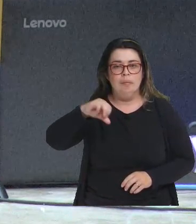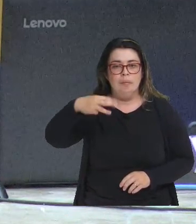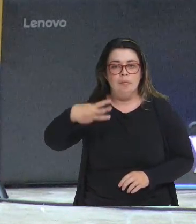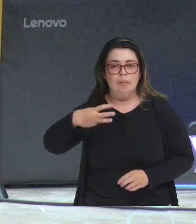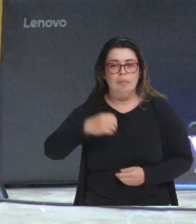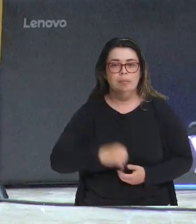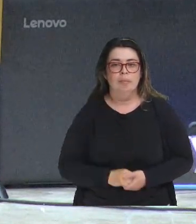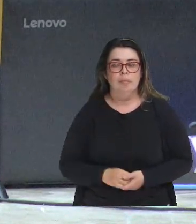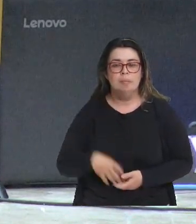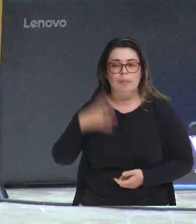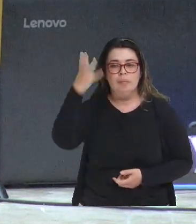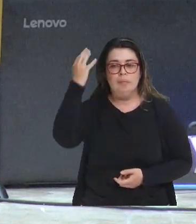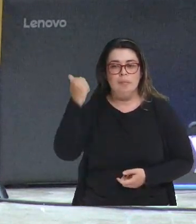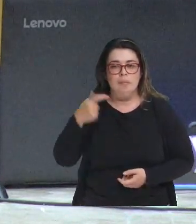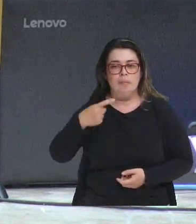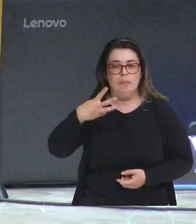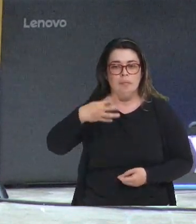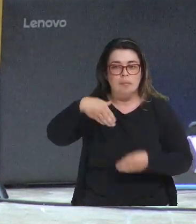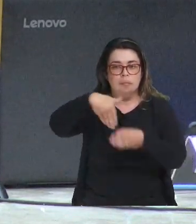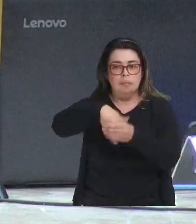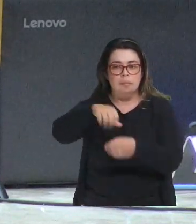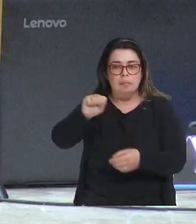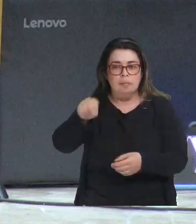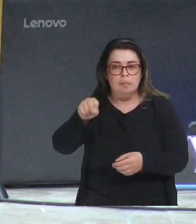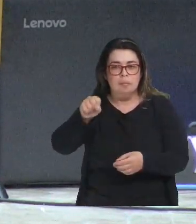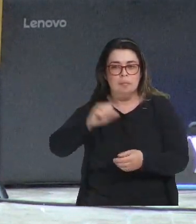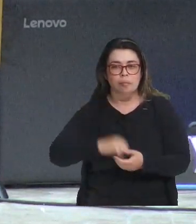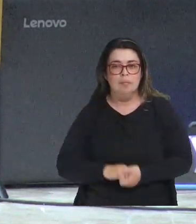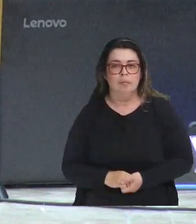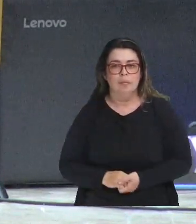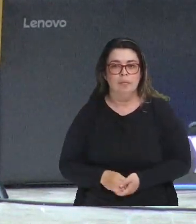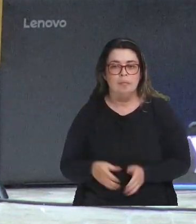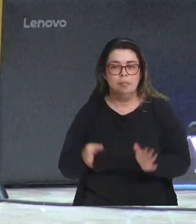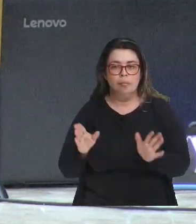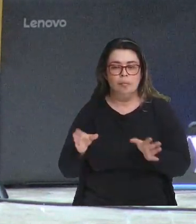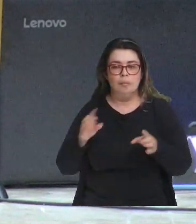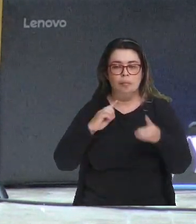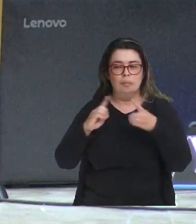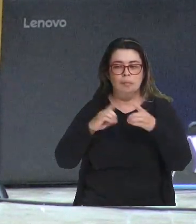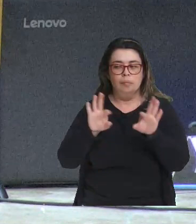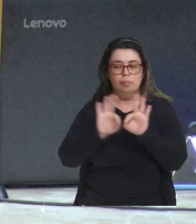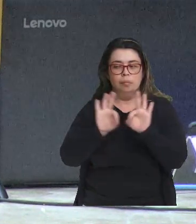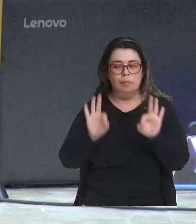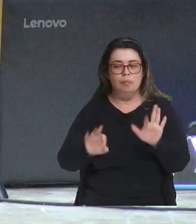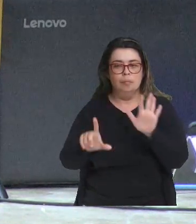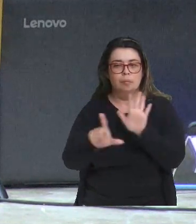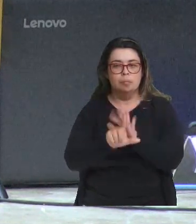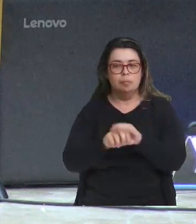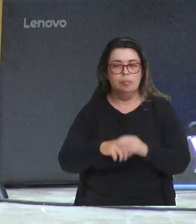193/2022 foi aprovado por 14 votos favoráveis. Passaremos agora à discussão do projeto de lei